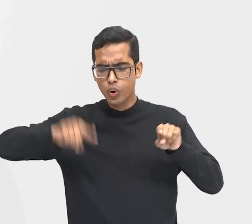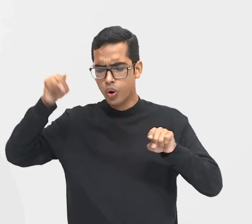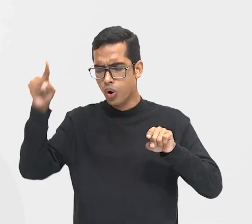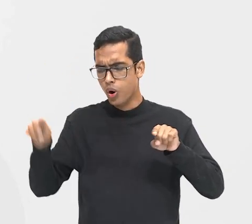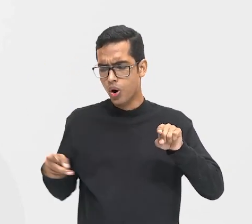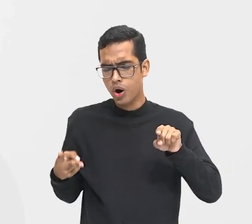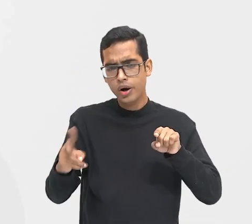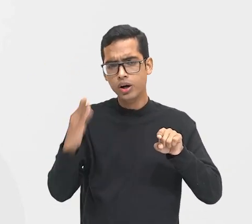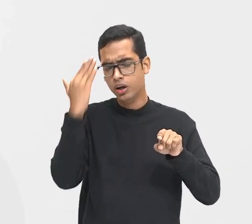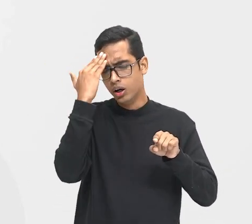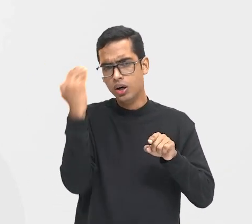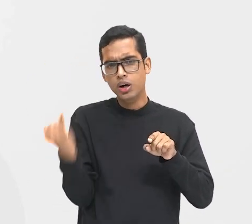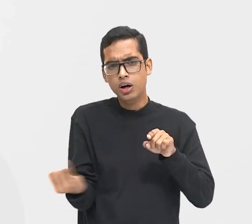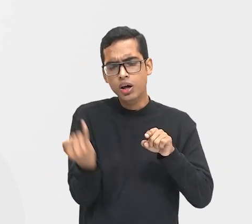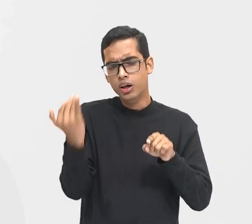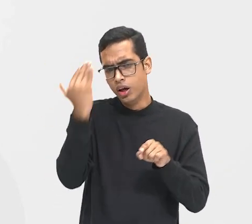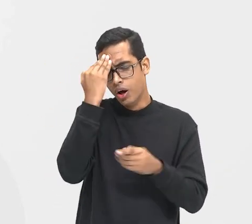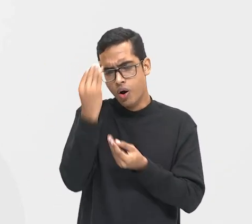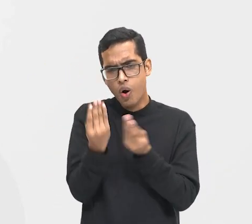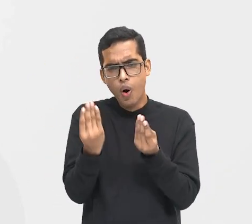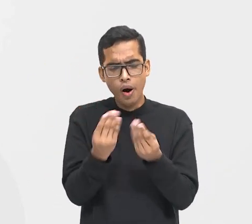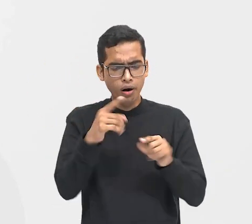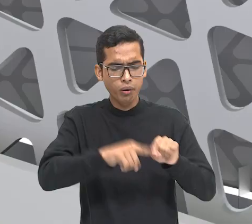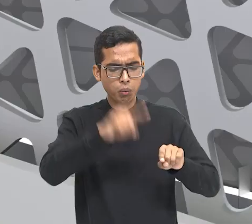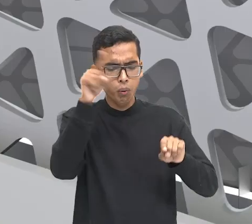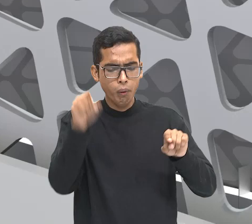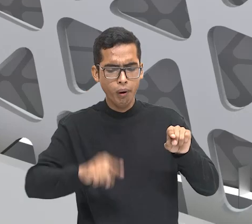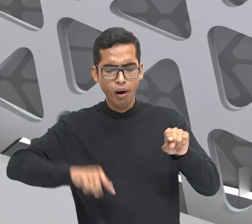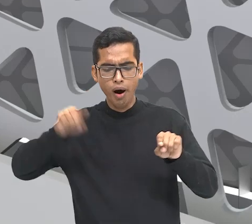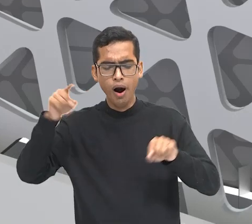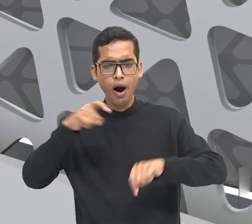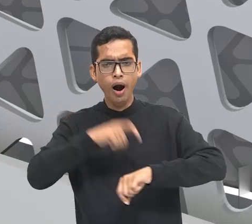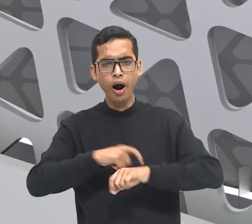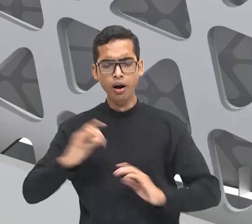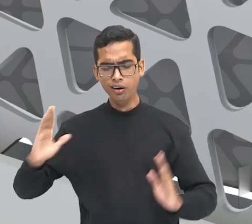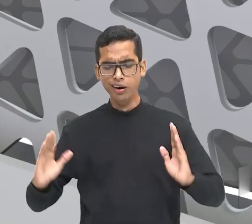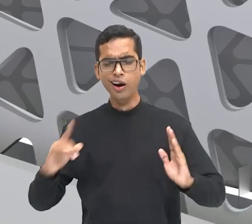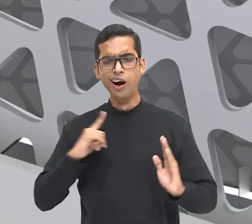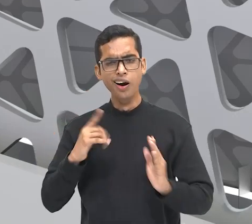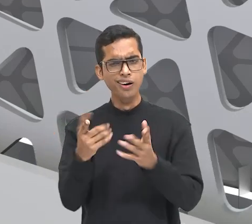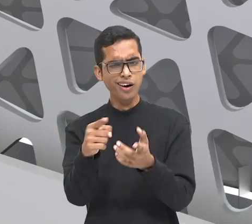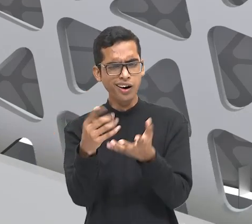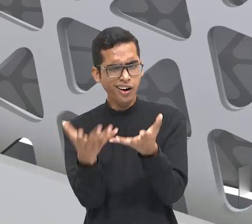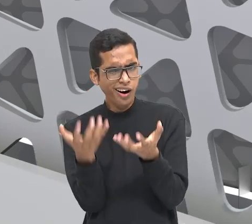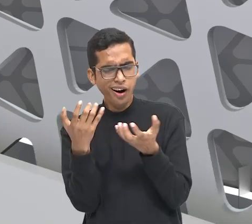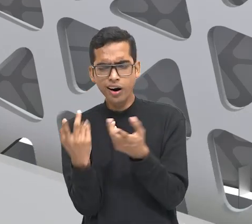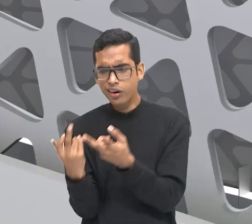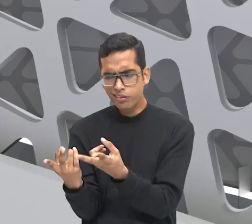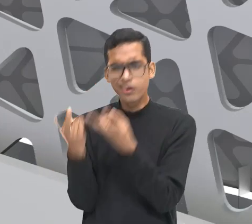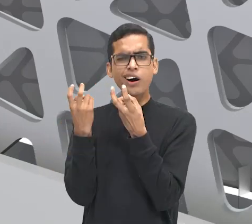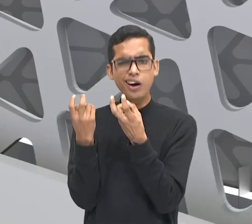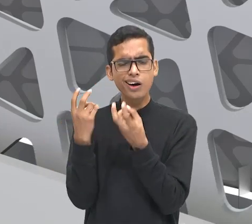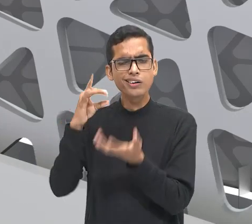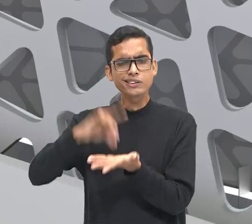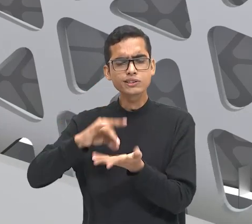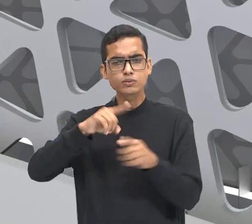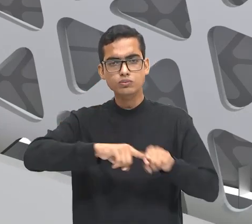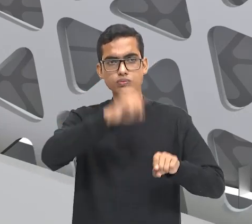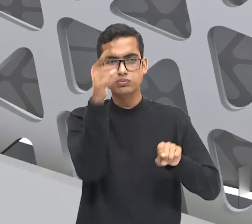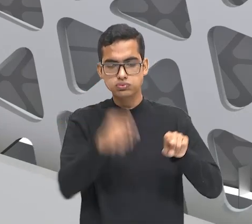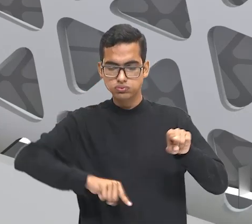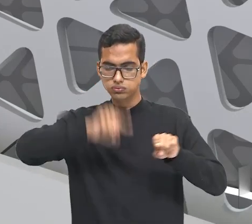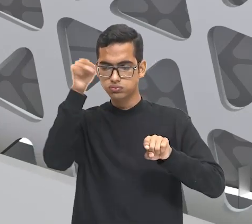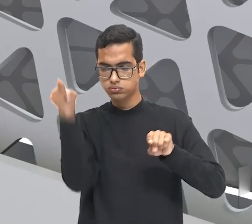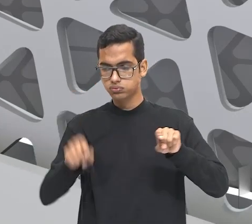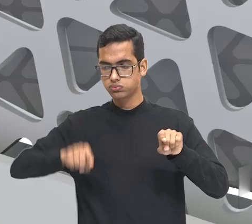número de oscilações dessa onda e um intervalo de tempo onde você quer identificar essa